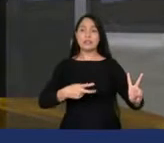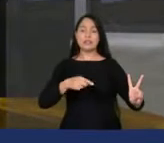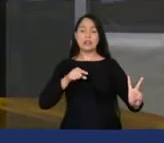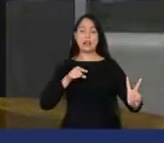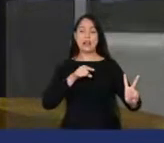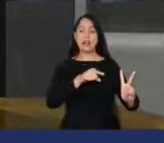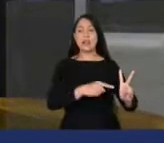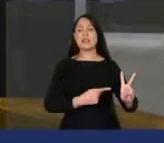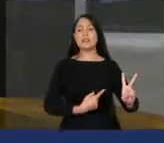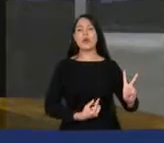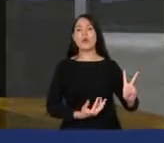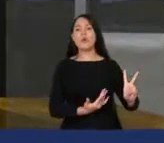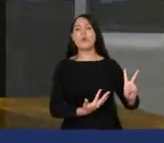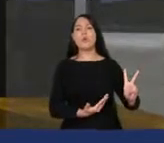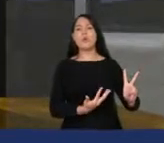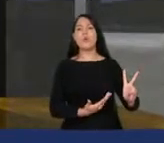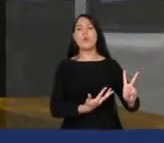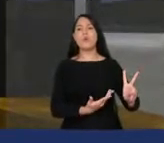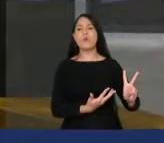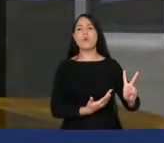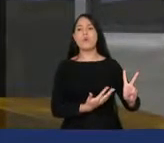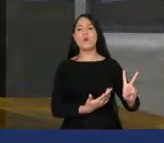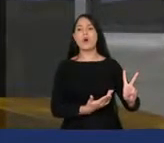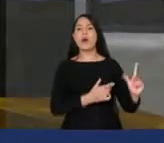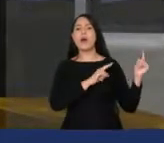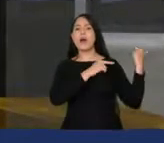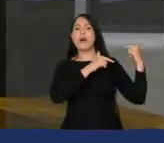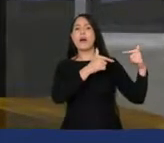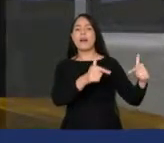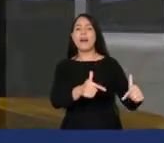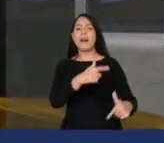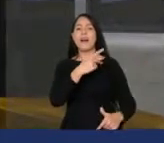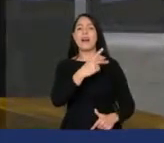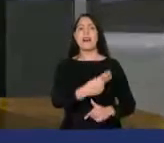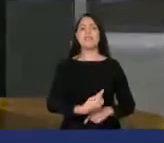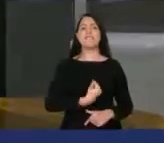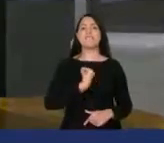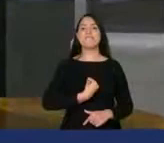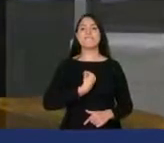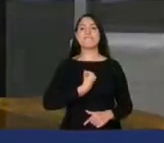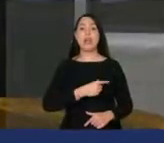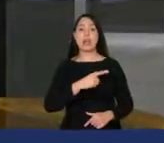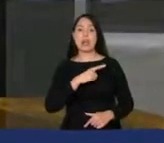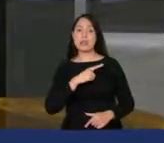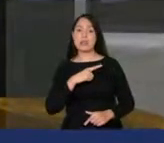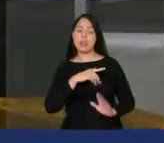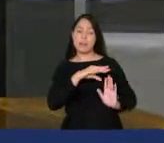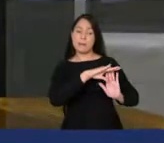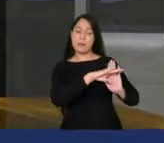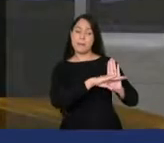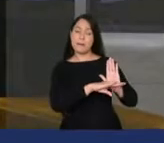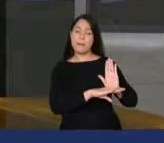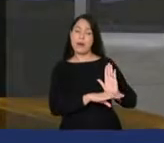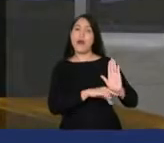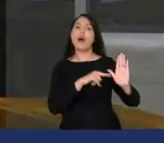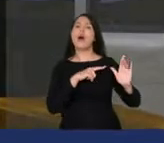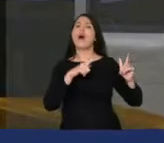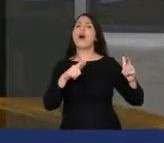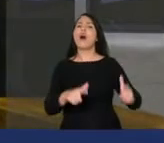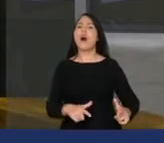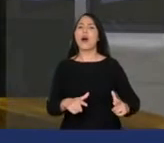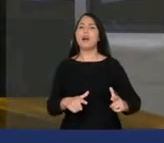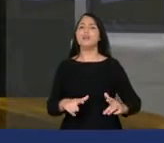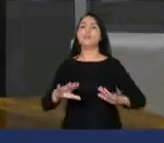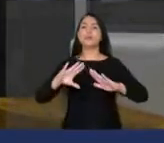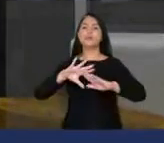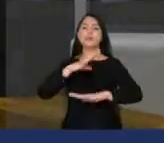chama da preservação dos seus rituais. Nos rituais urbanos, temos os centros que fazem da religião da